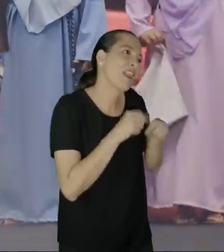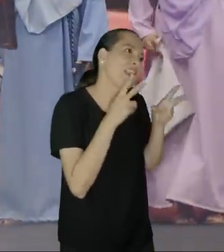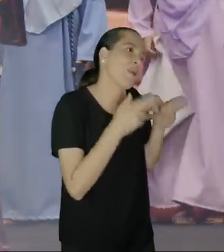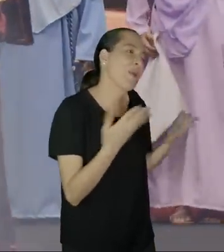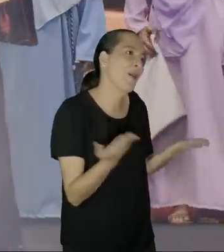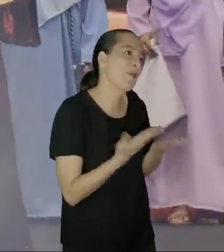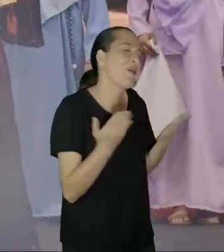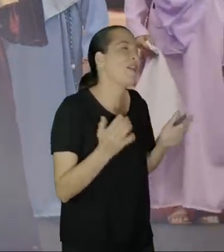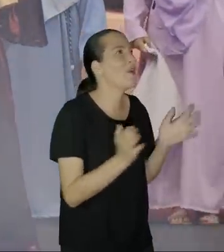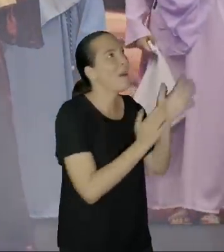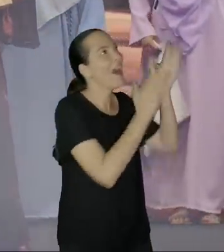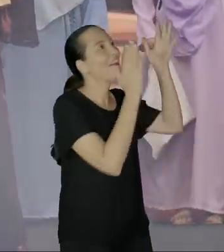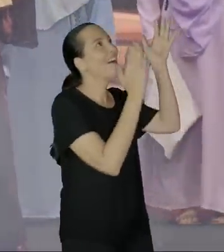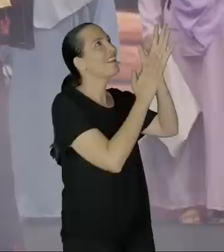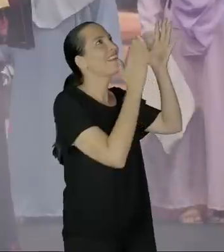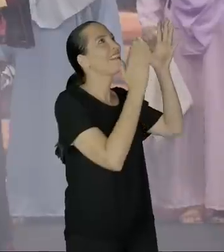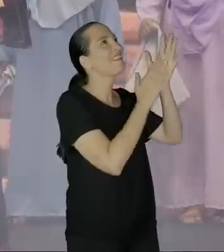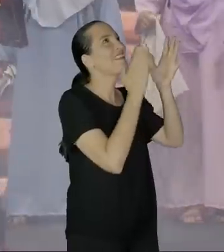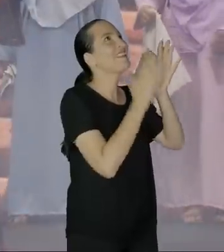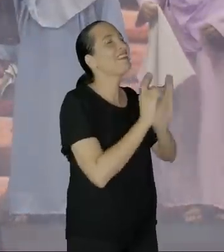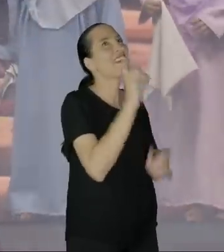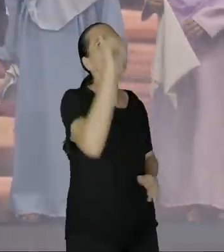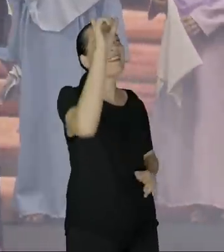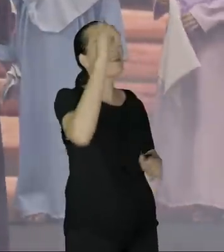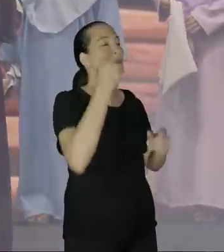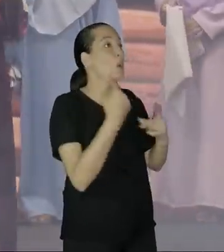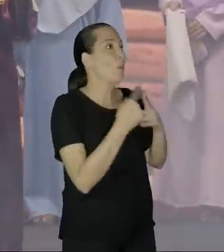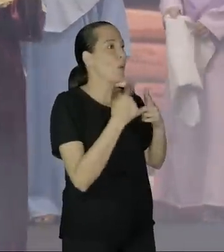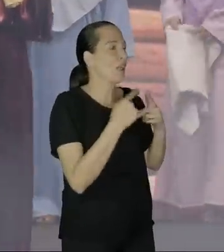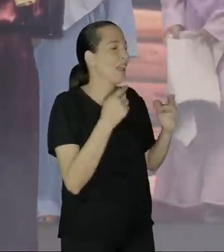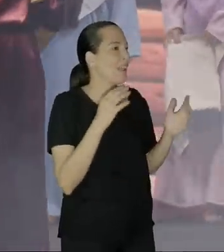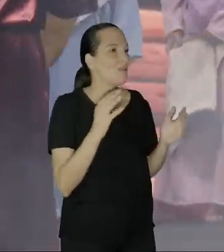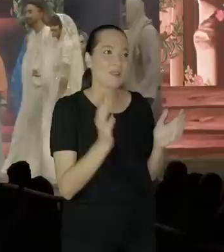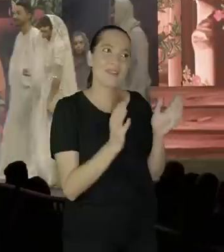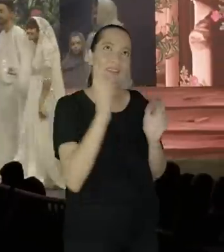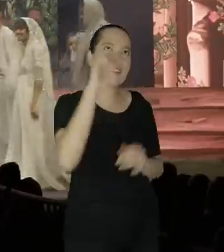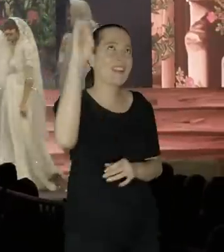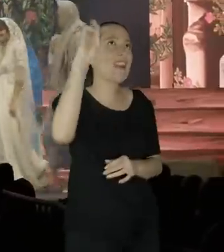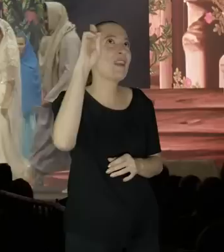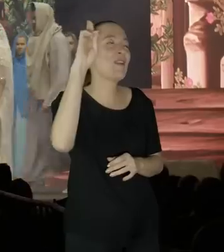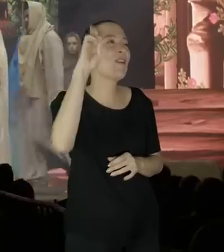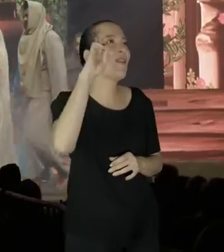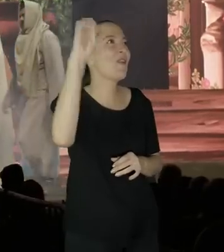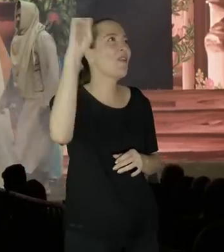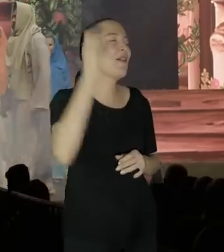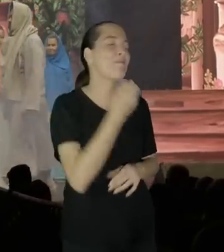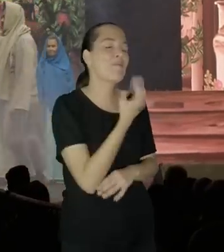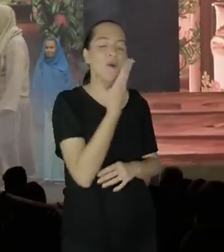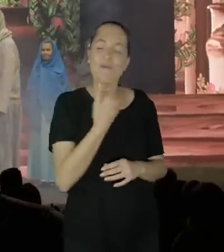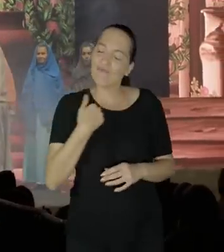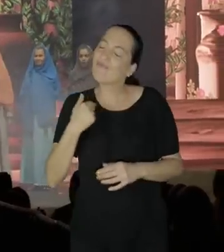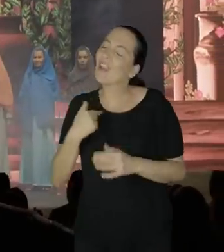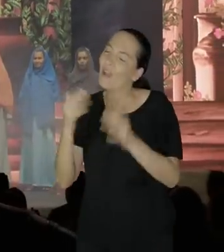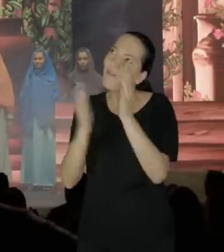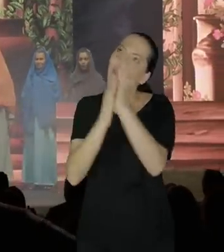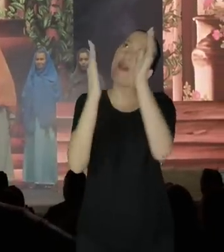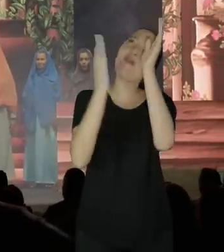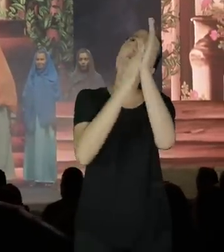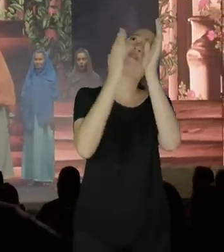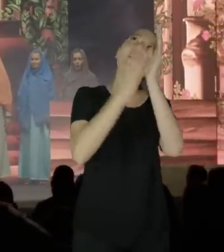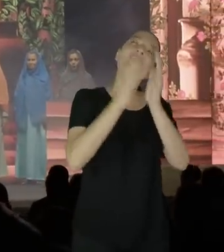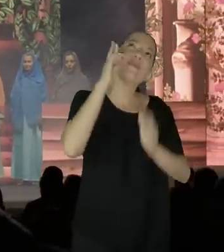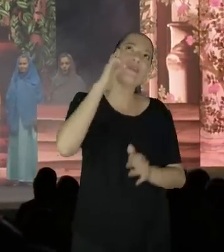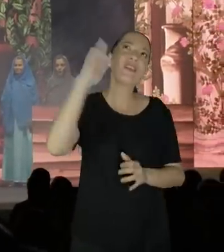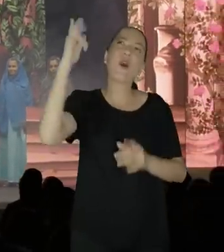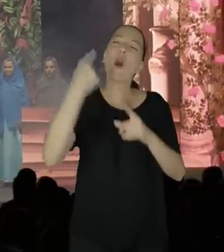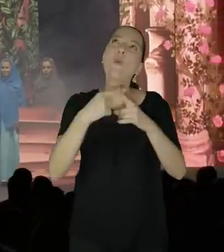Louvai ao Senhor. Porque o Senhor é bom. Louvarei ao Senhor, porque Ele é bom. Cantarei louvores ao